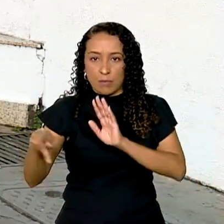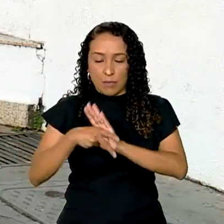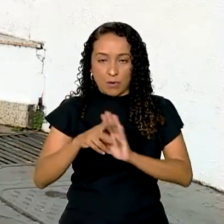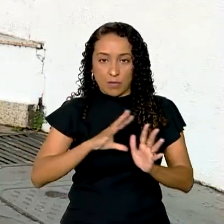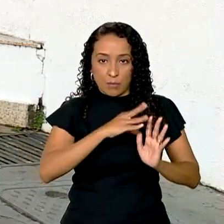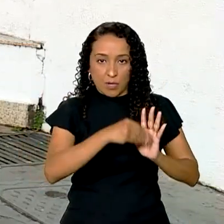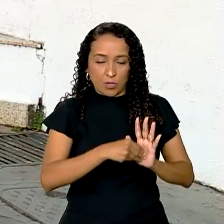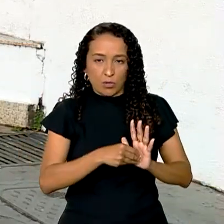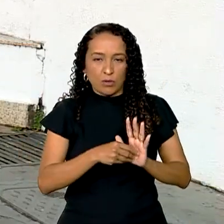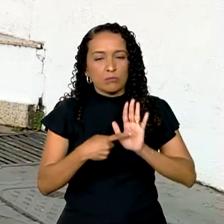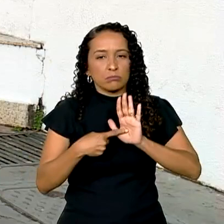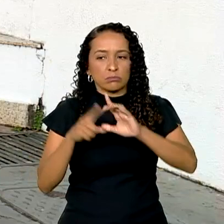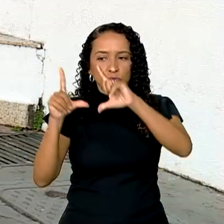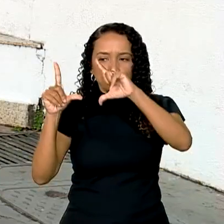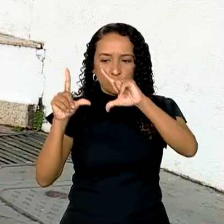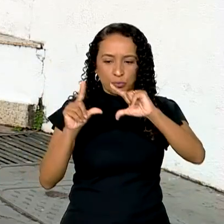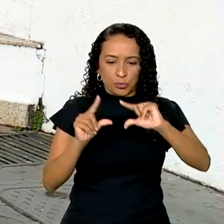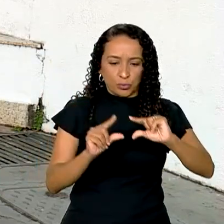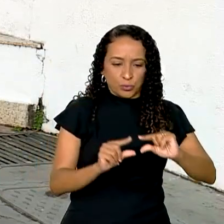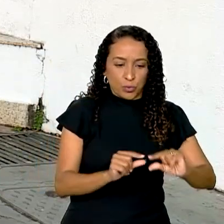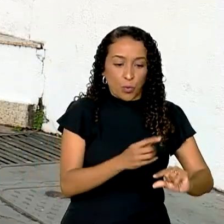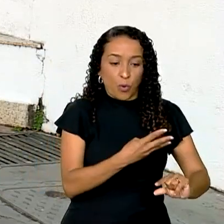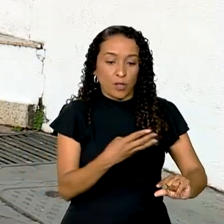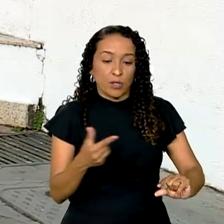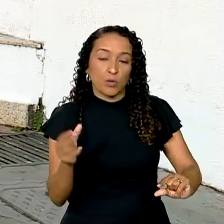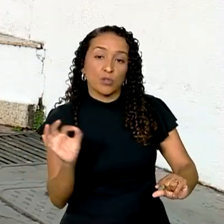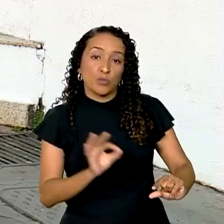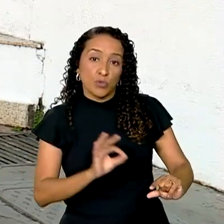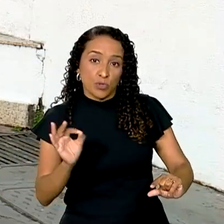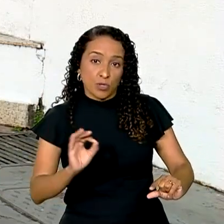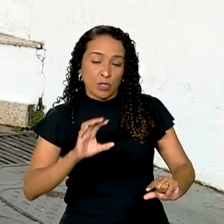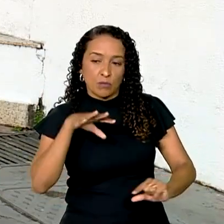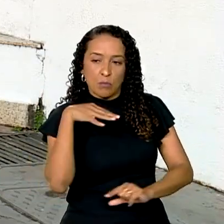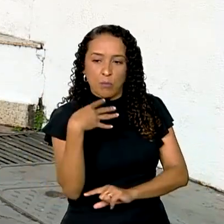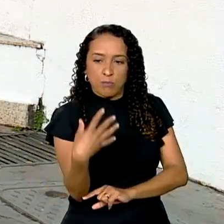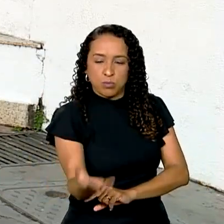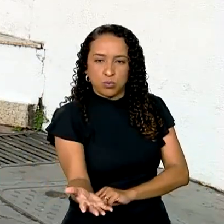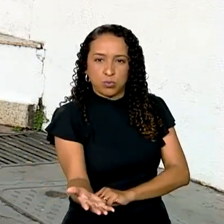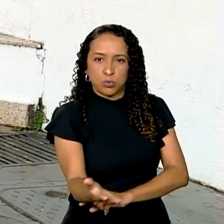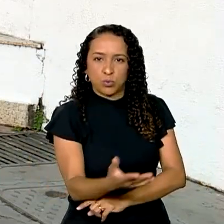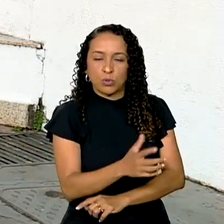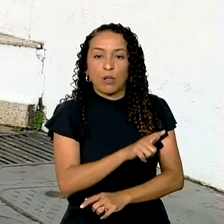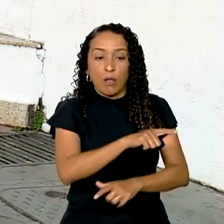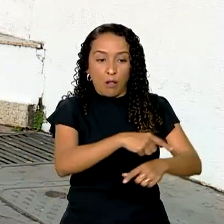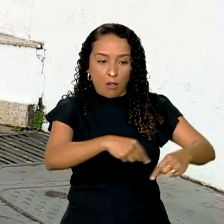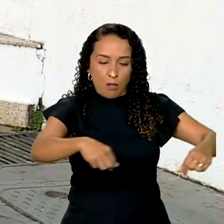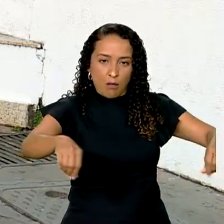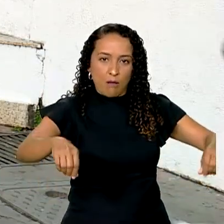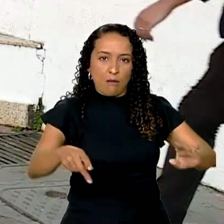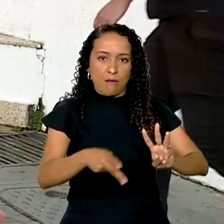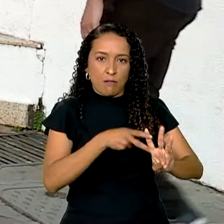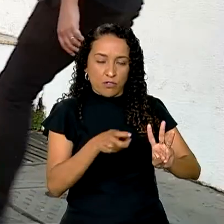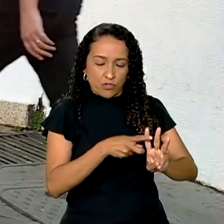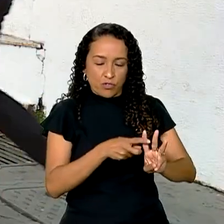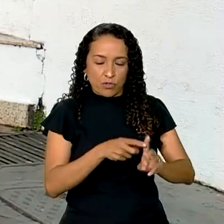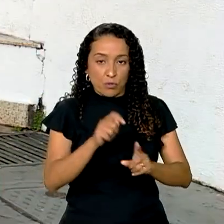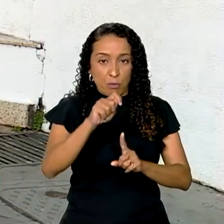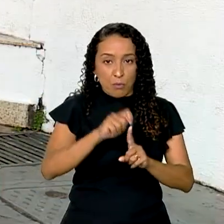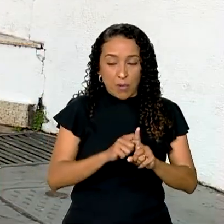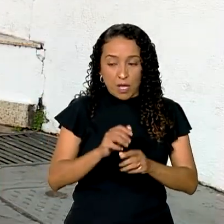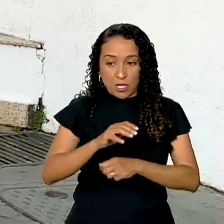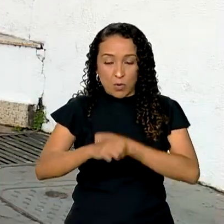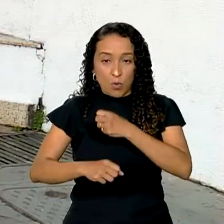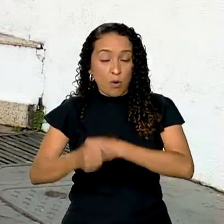uma queda de 42% na derrubada da floresta em terras indígenas entre agosto do